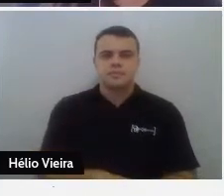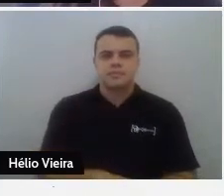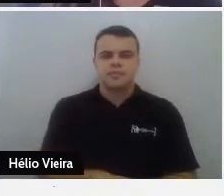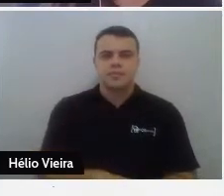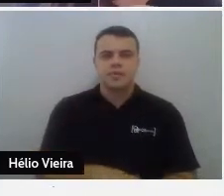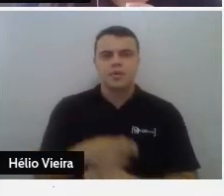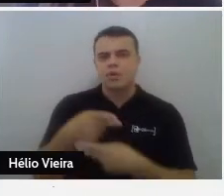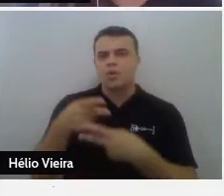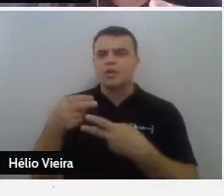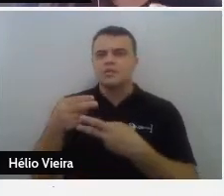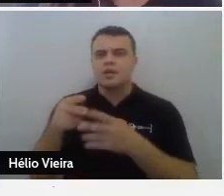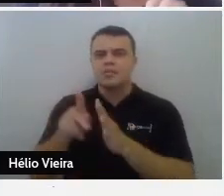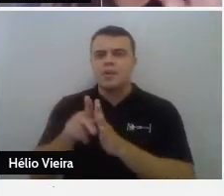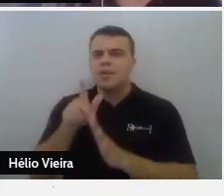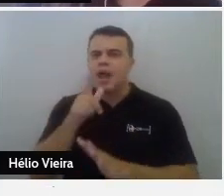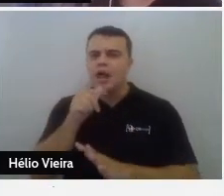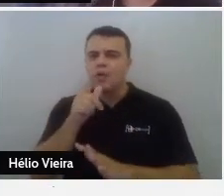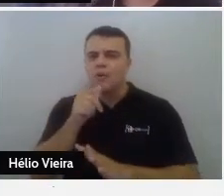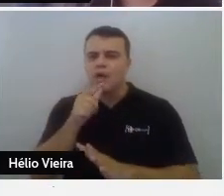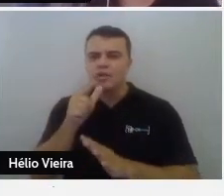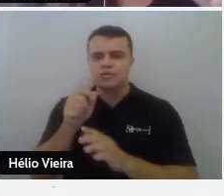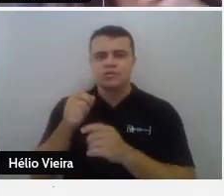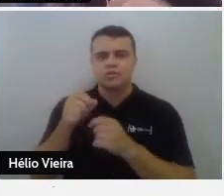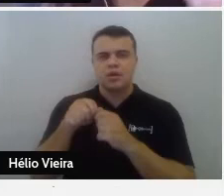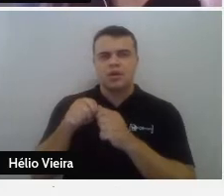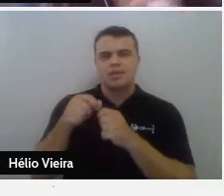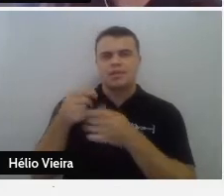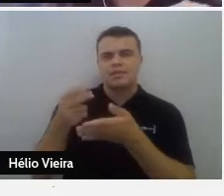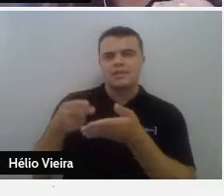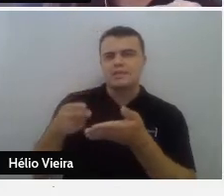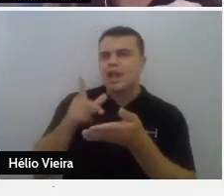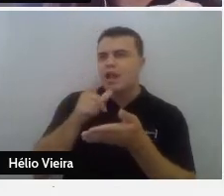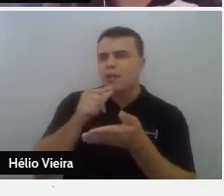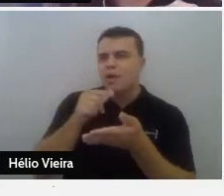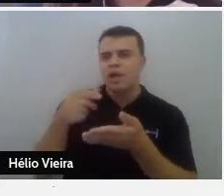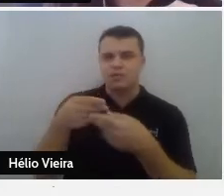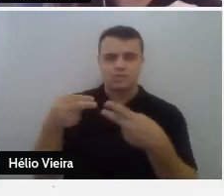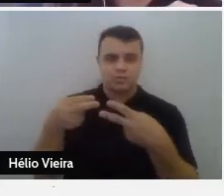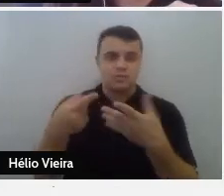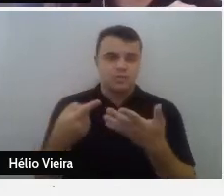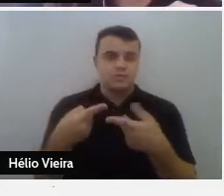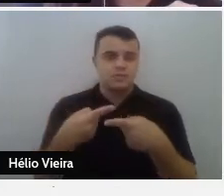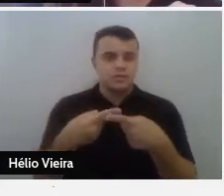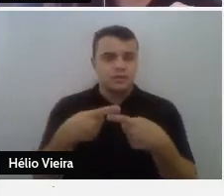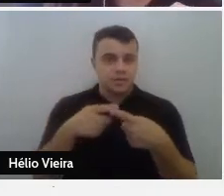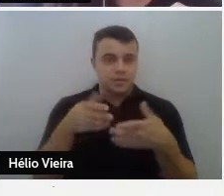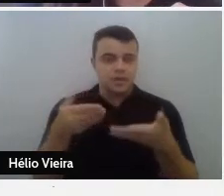alguma coisa aquática, um desenho aquático, um monstro aquático. Então,